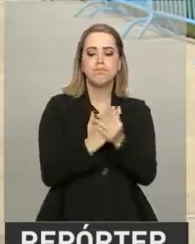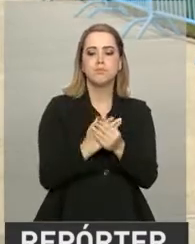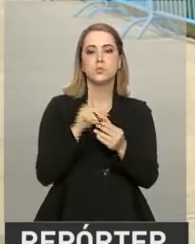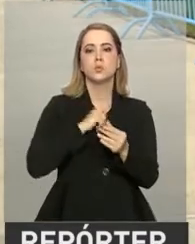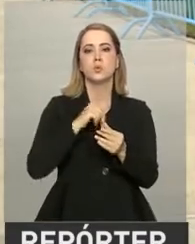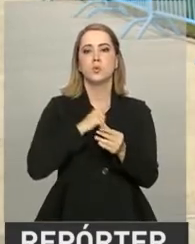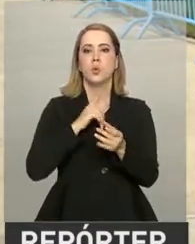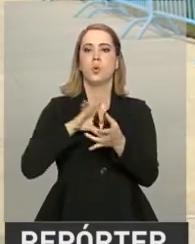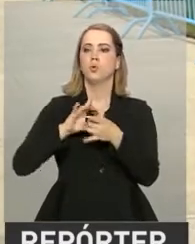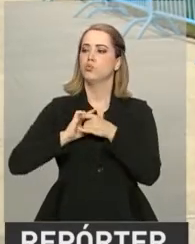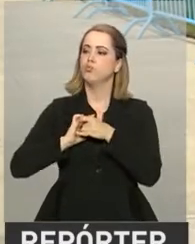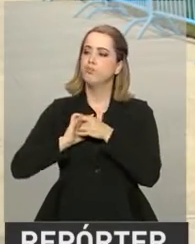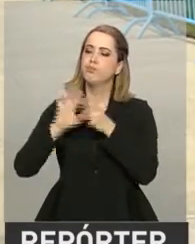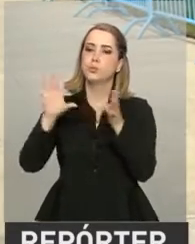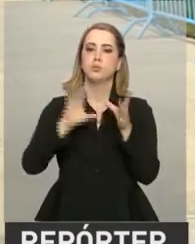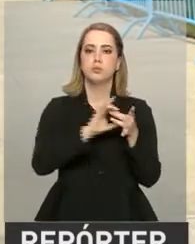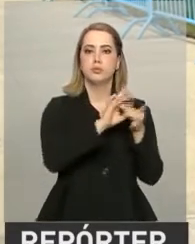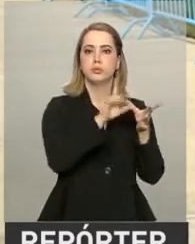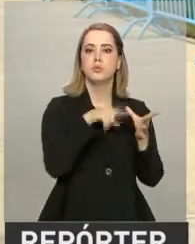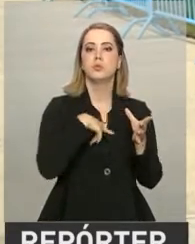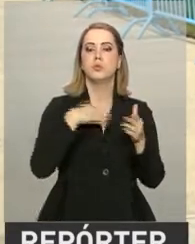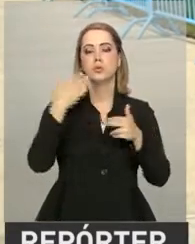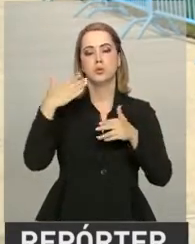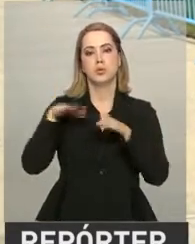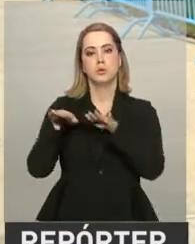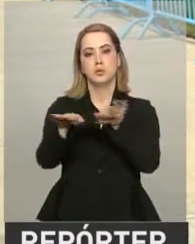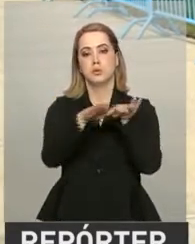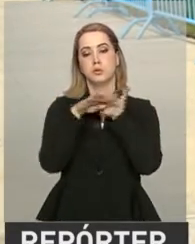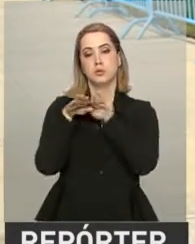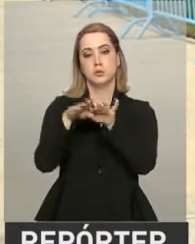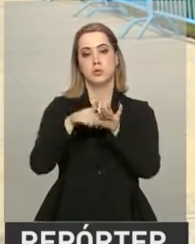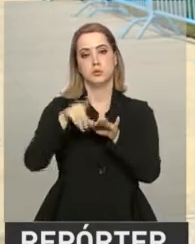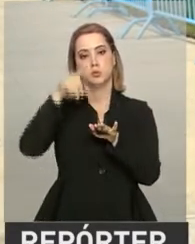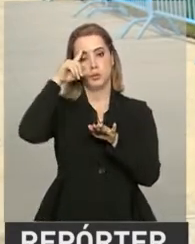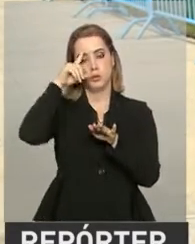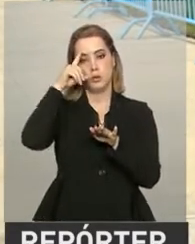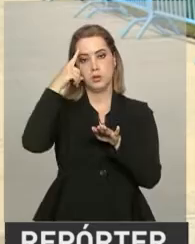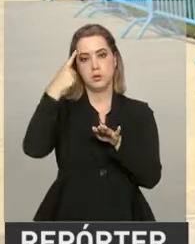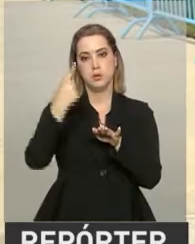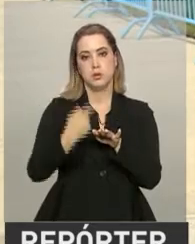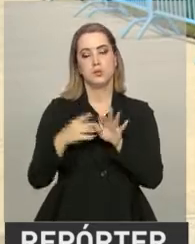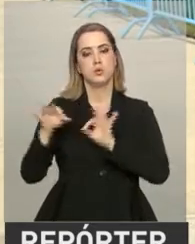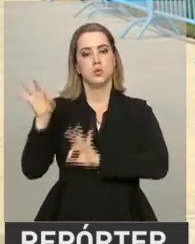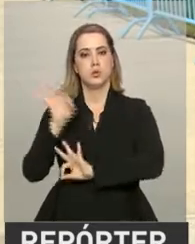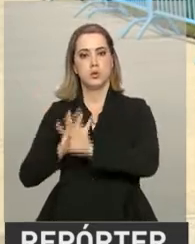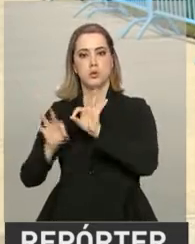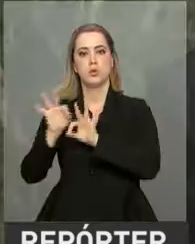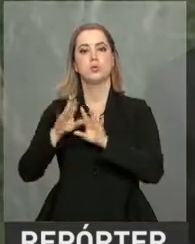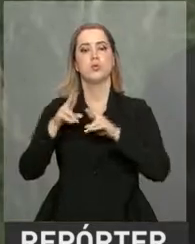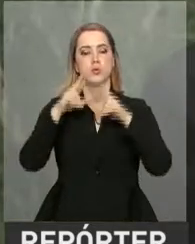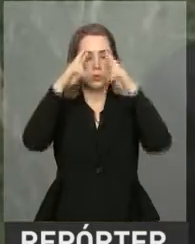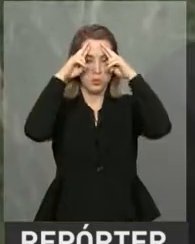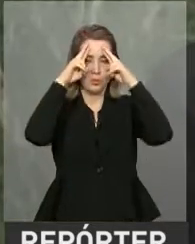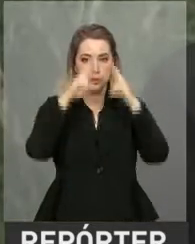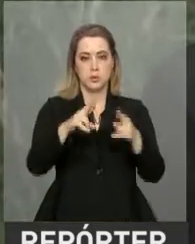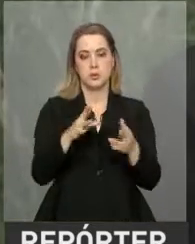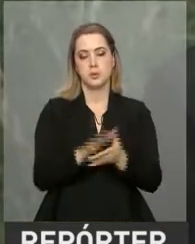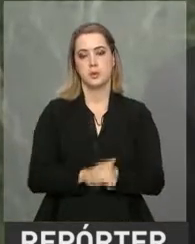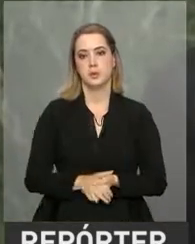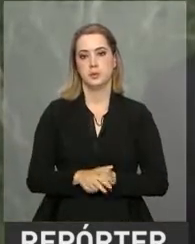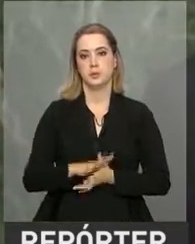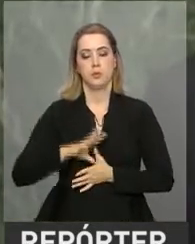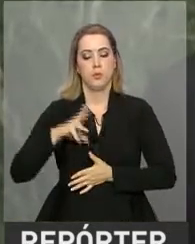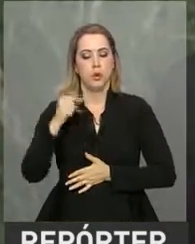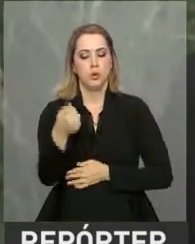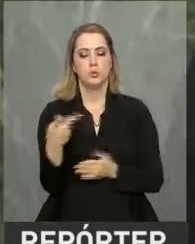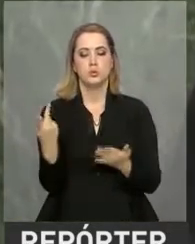instituições independentes e que a democracia e a ordem constitucional foram respeitadas. Tudo transcorreu,